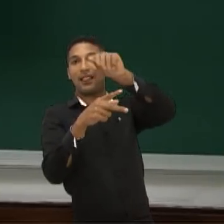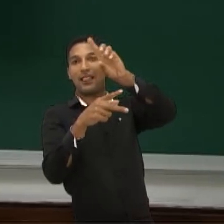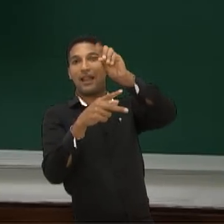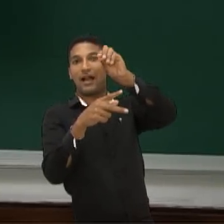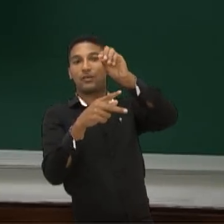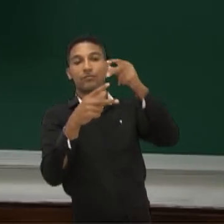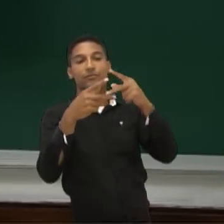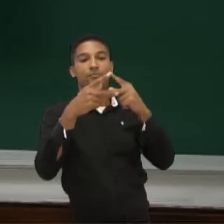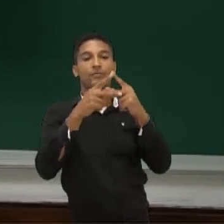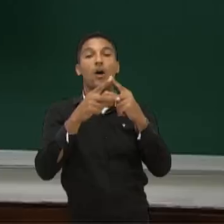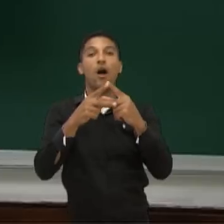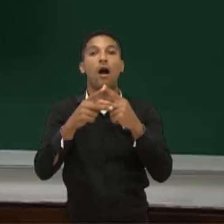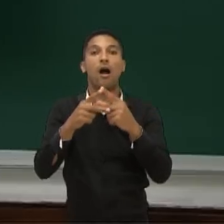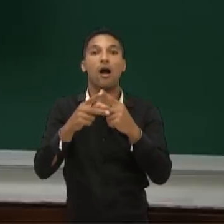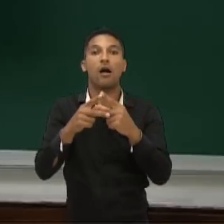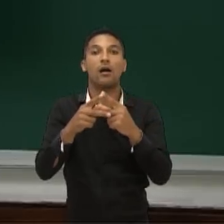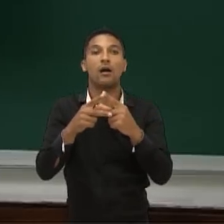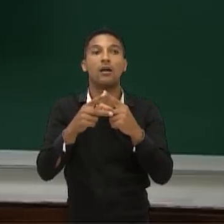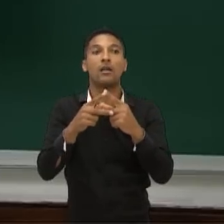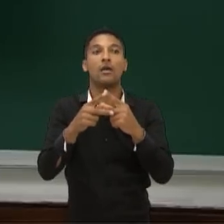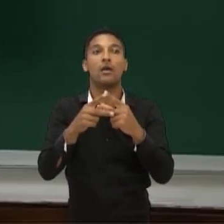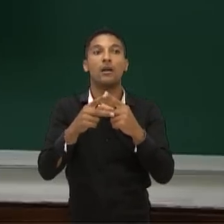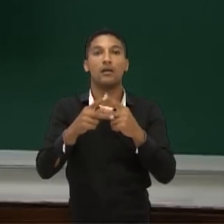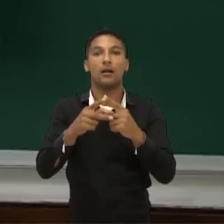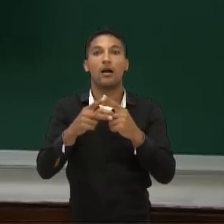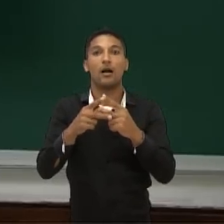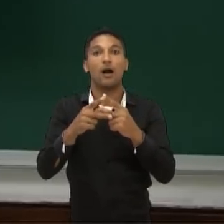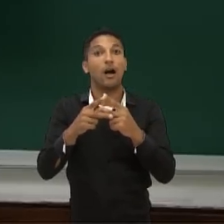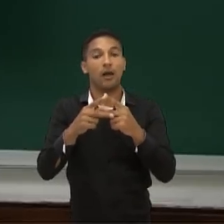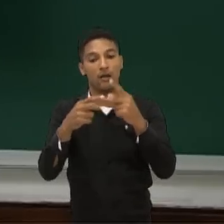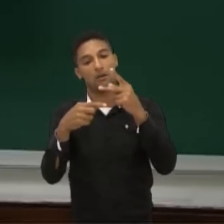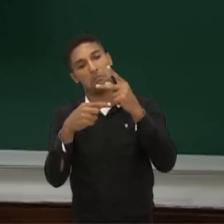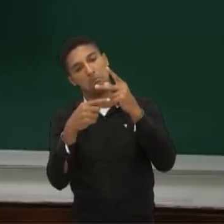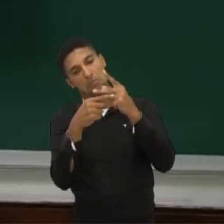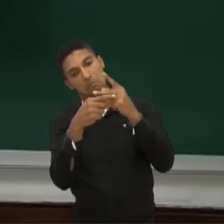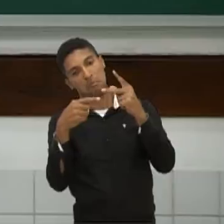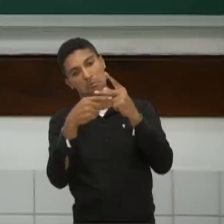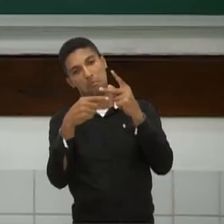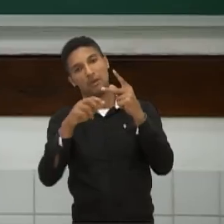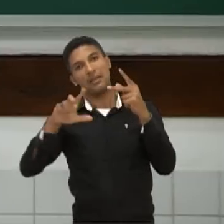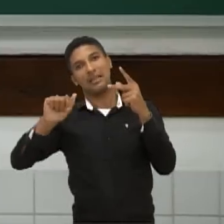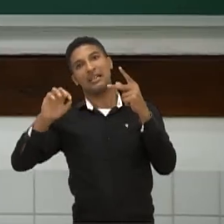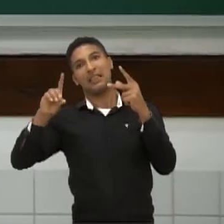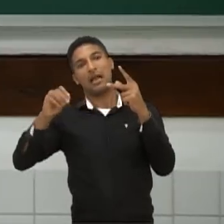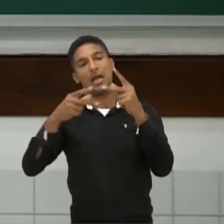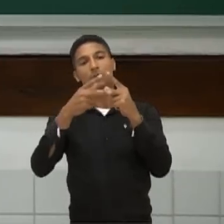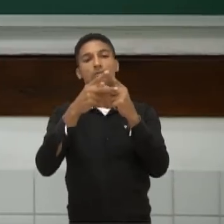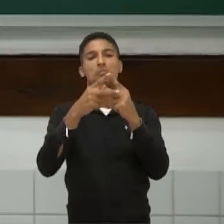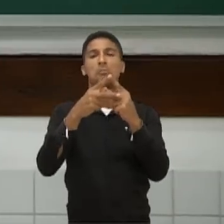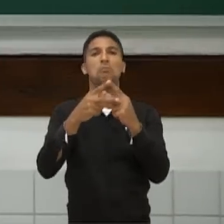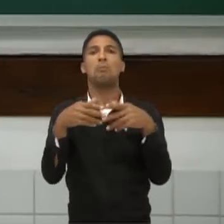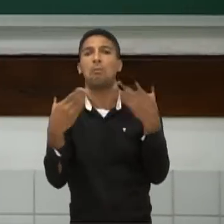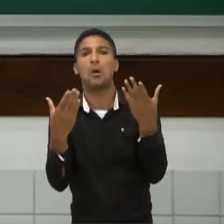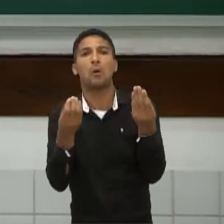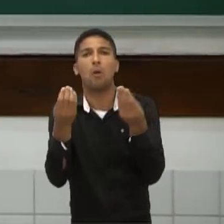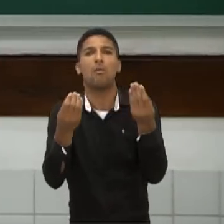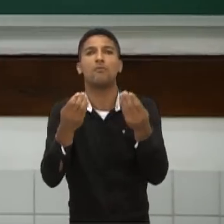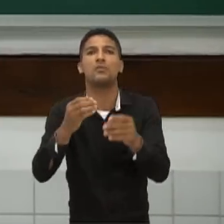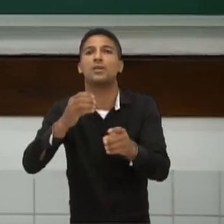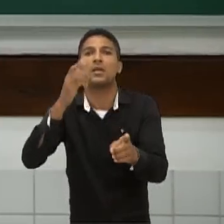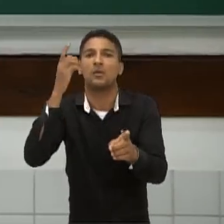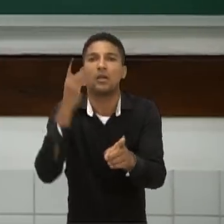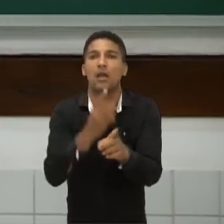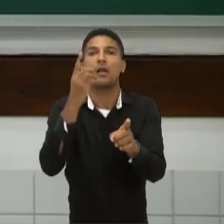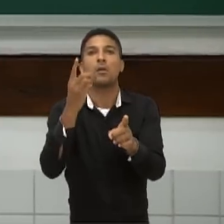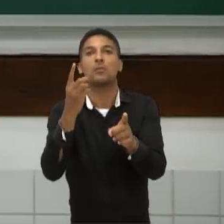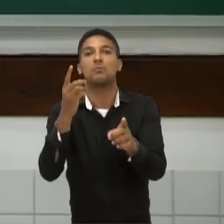falar? Eu estou falando do lado tal aqui. Que lado que é esse? Então, a professora vai dar um tempinho para vocês identificarem. Como que vocês